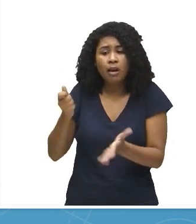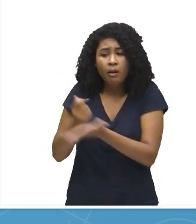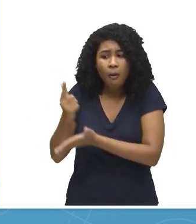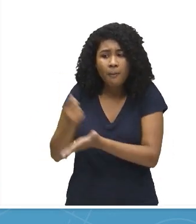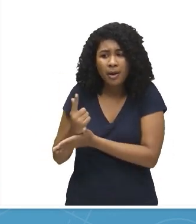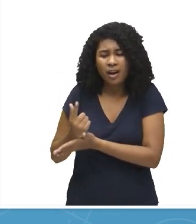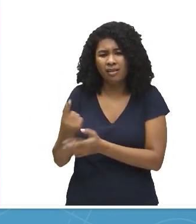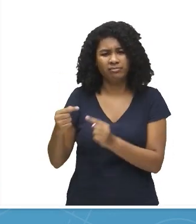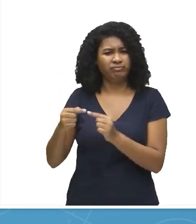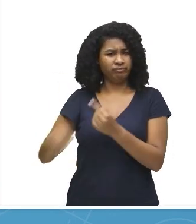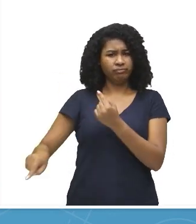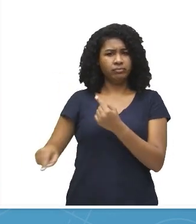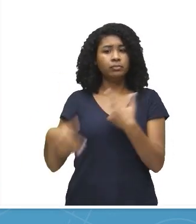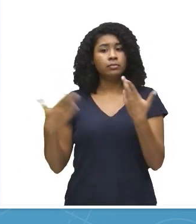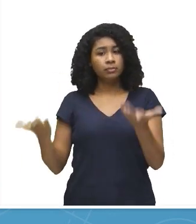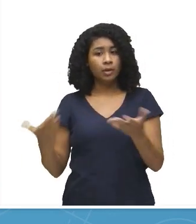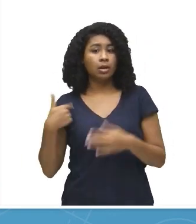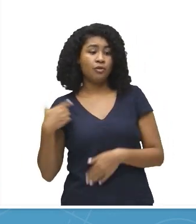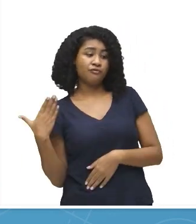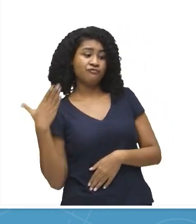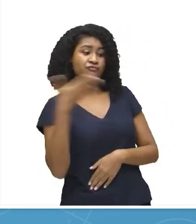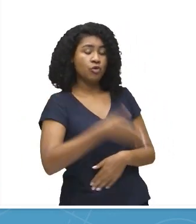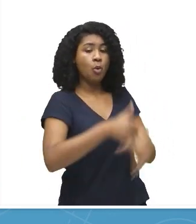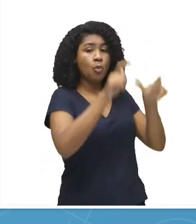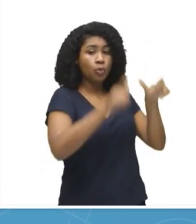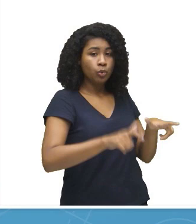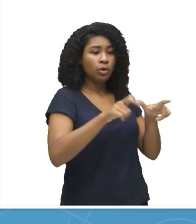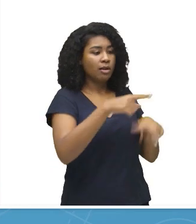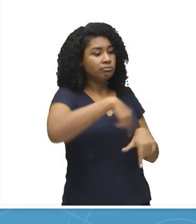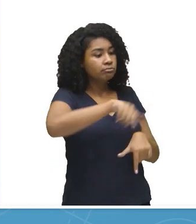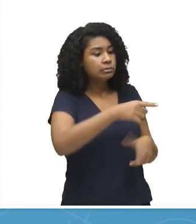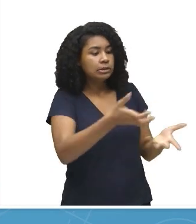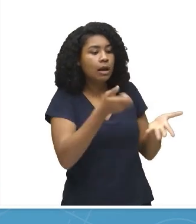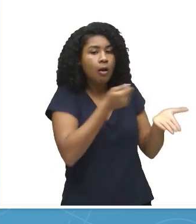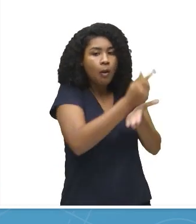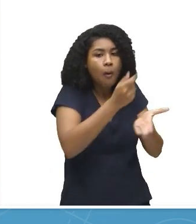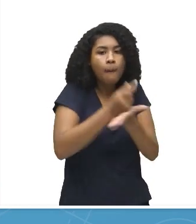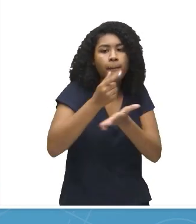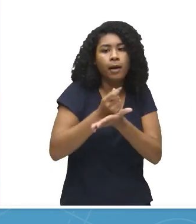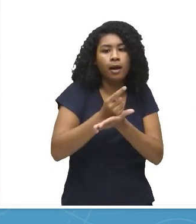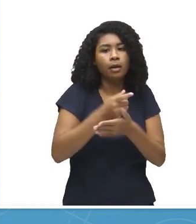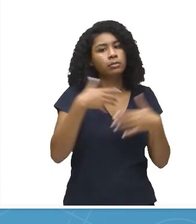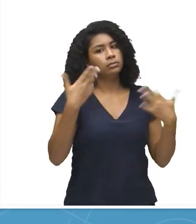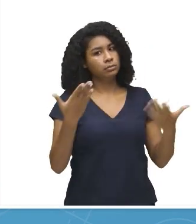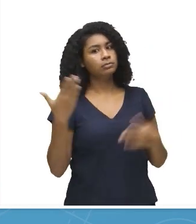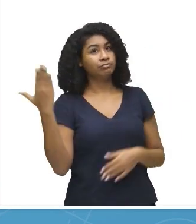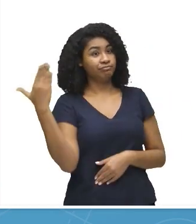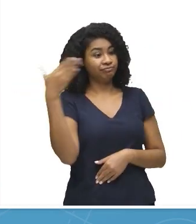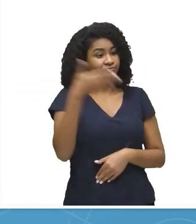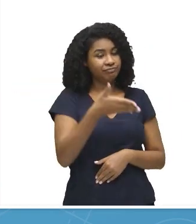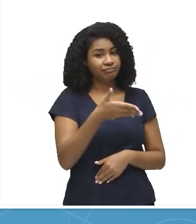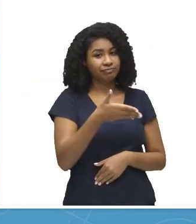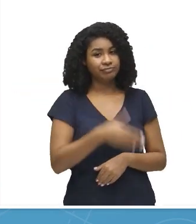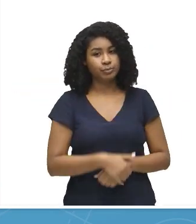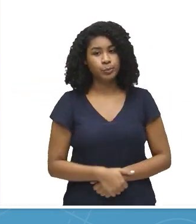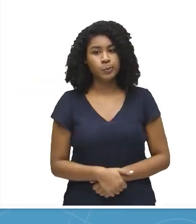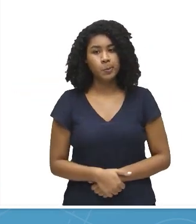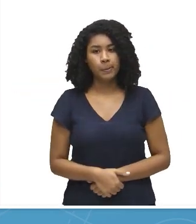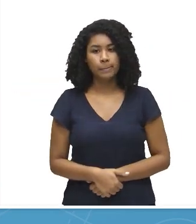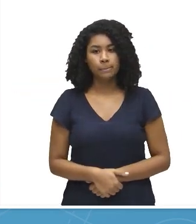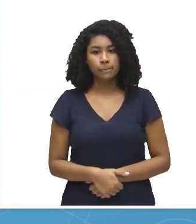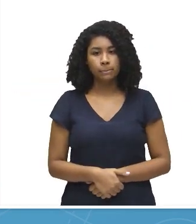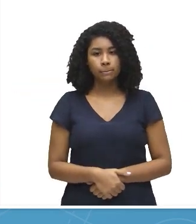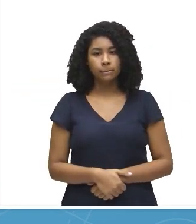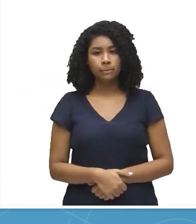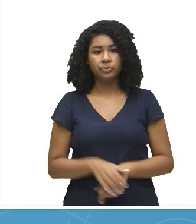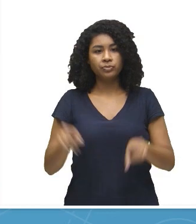tenham pessoas que possam consumir ali aquele produto, né? Então, esse foi um fator também que atraiu. Aí temos também, no